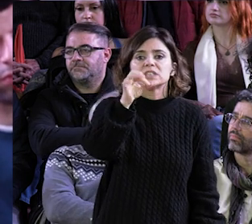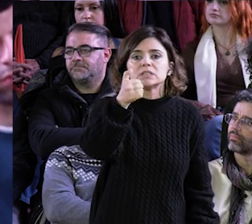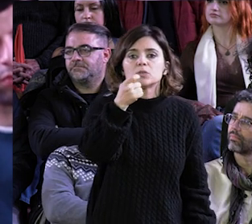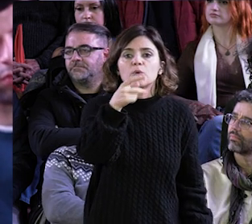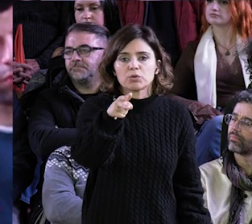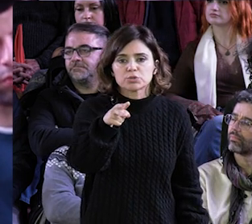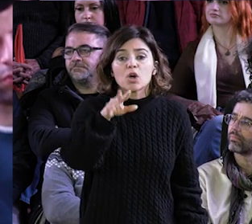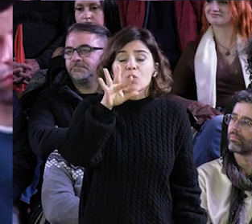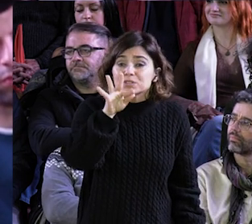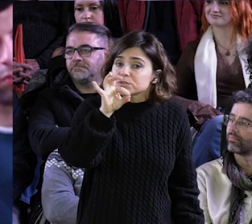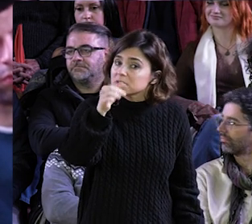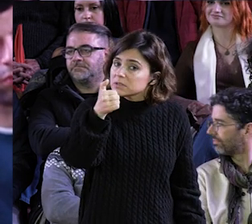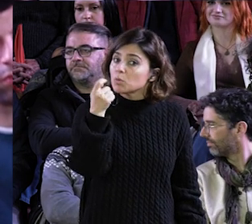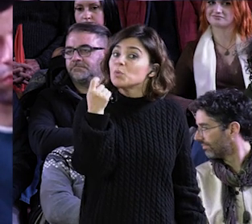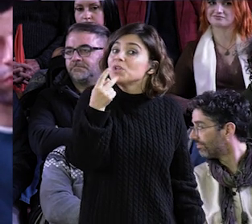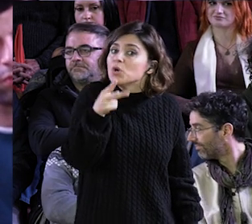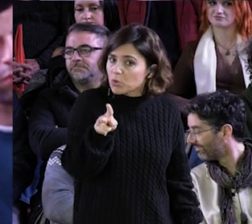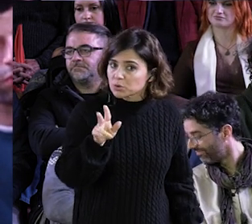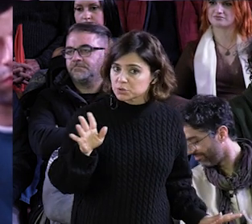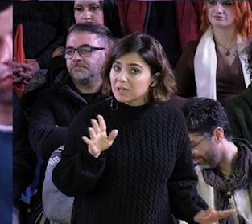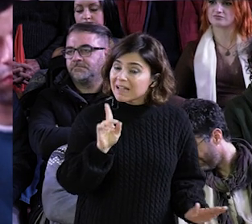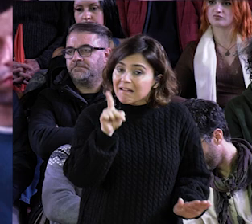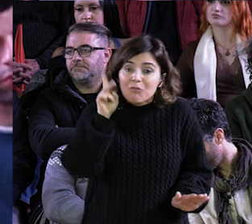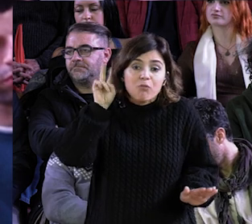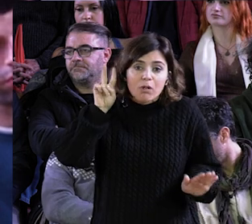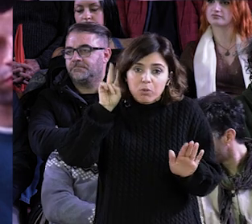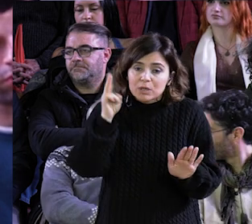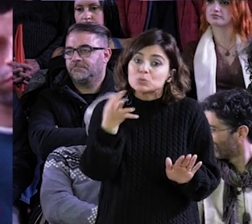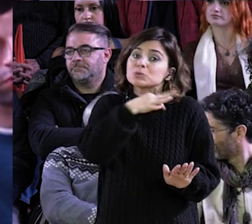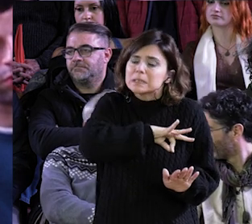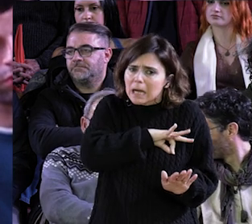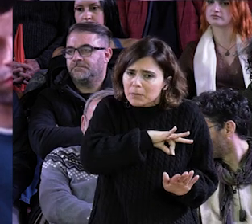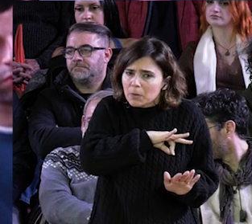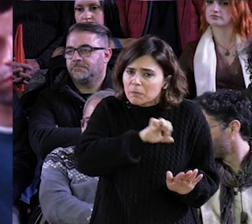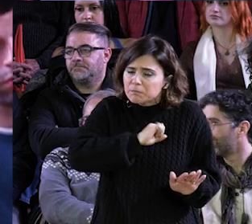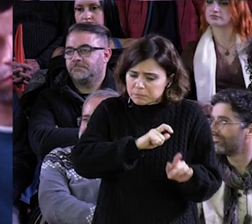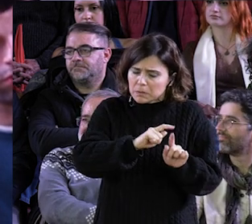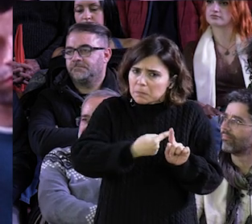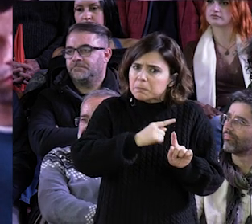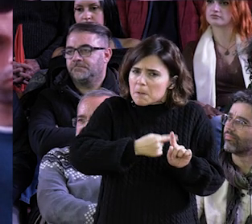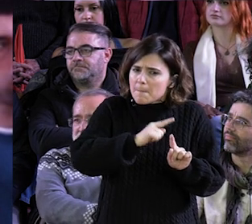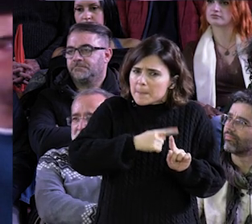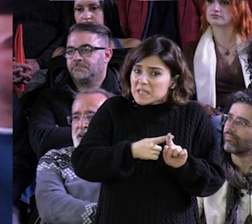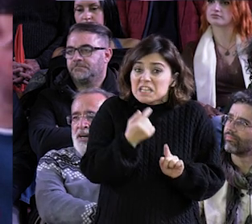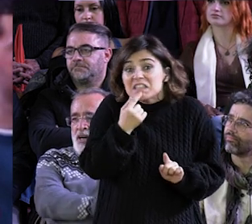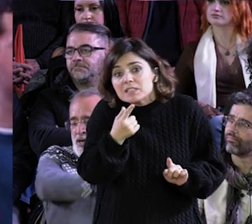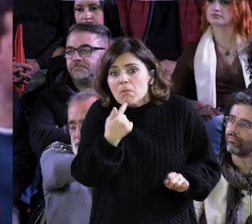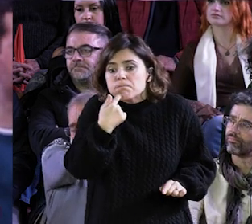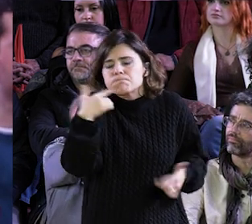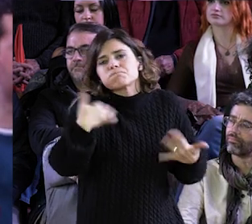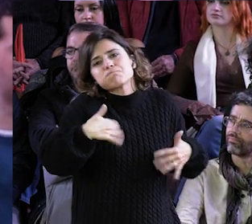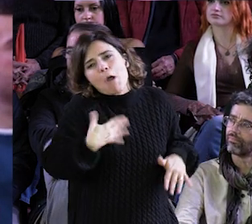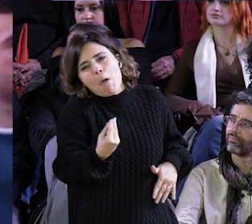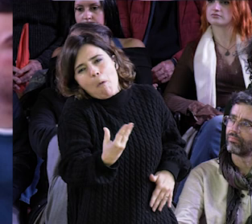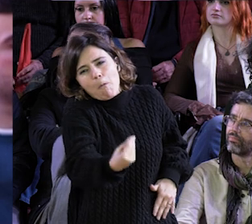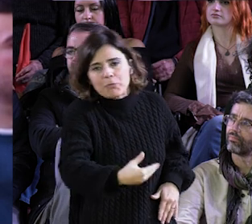euros. 485 euros era o valor do salário daquilo que nos diziam que estávamos acima das nossas